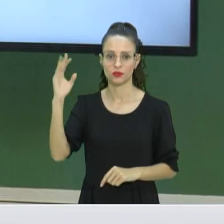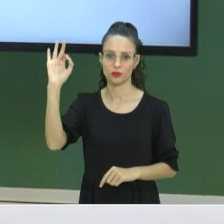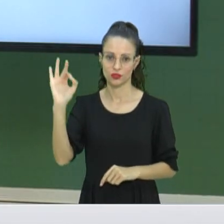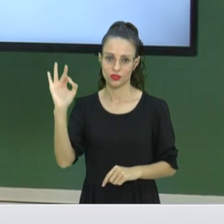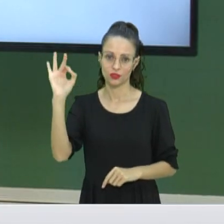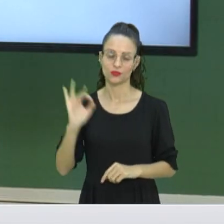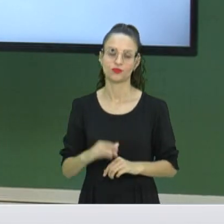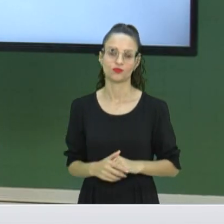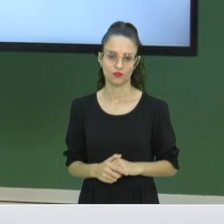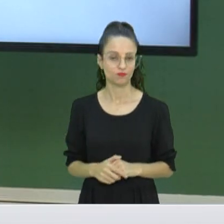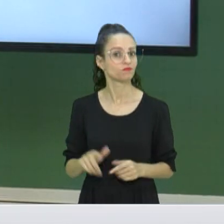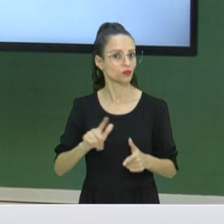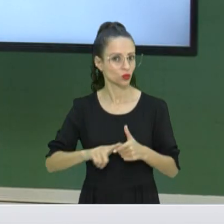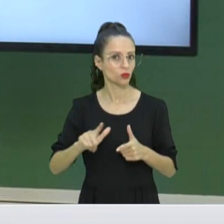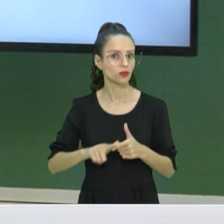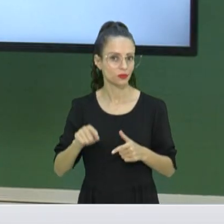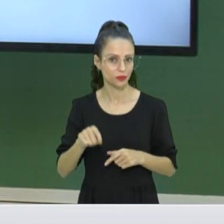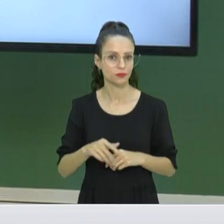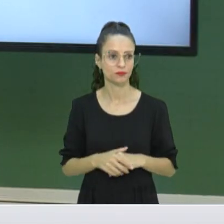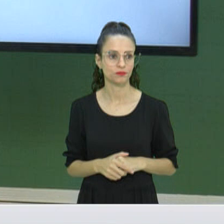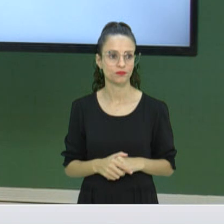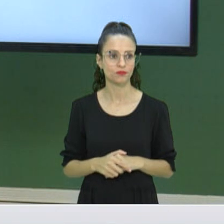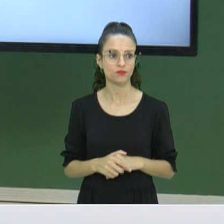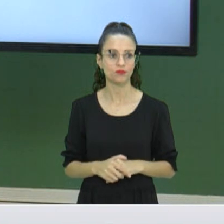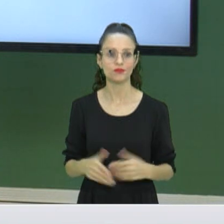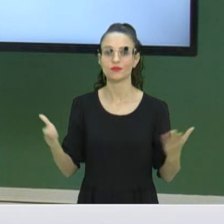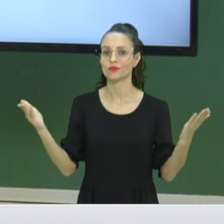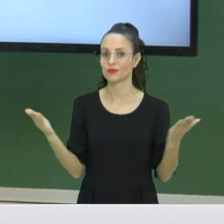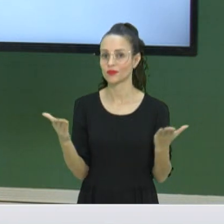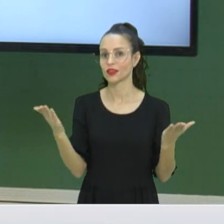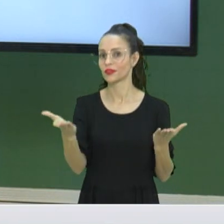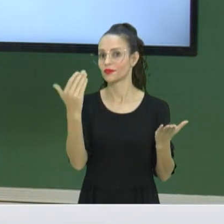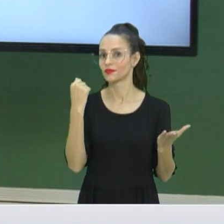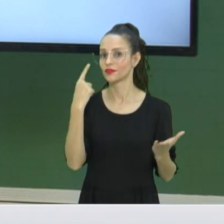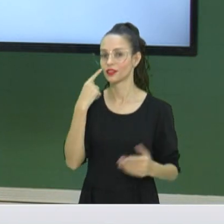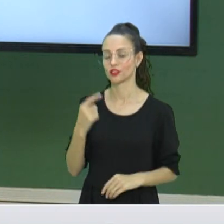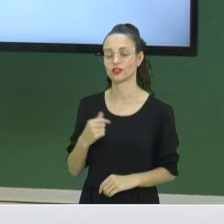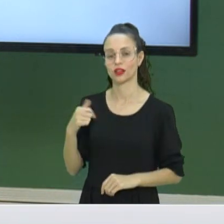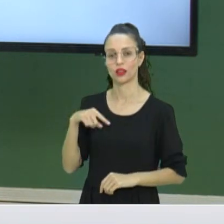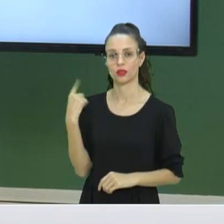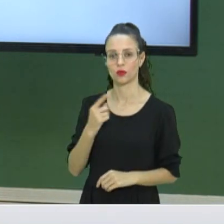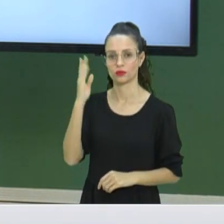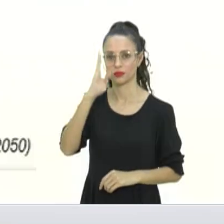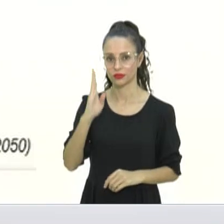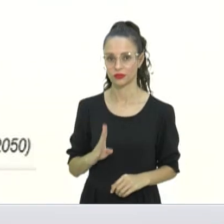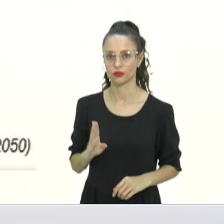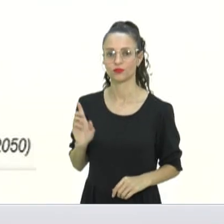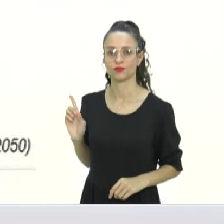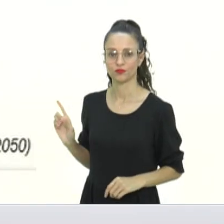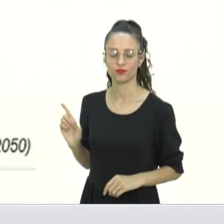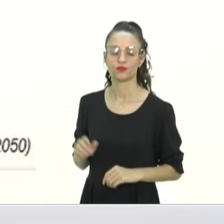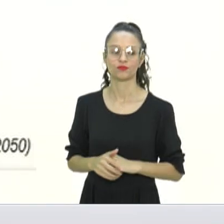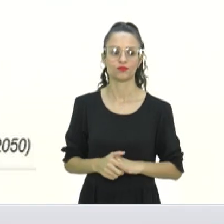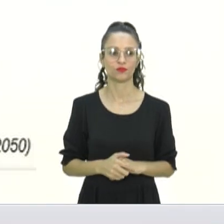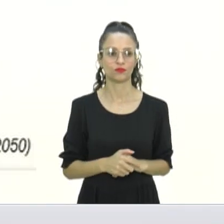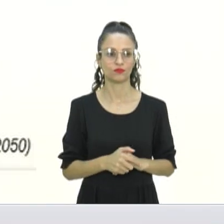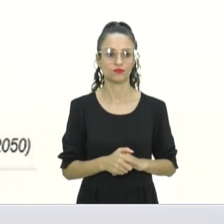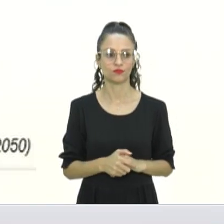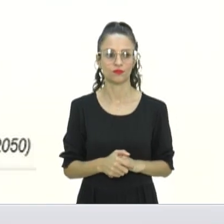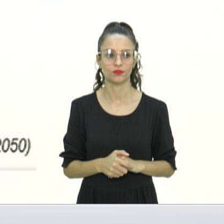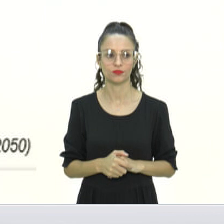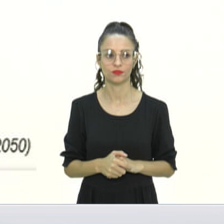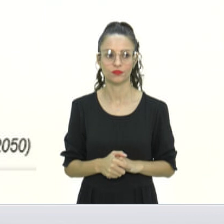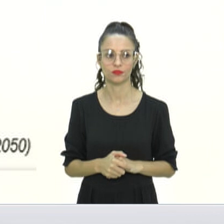5,73%. Problema, né? Agora veja a nossa situação. Nós,